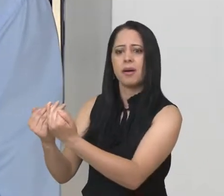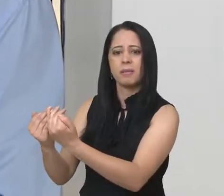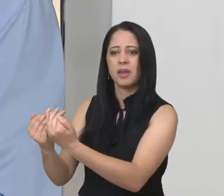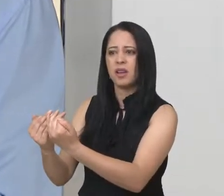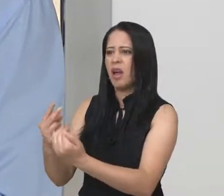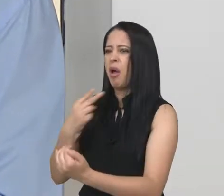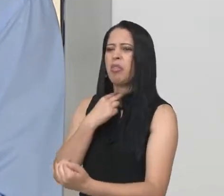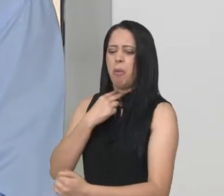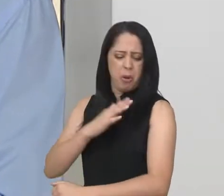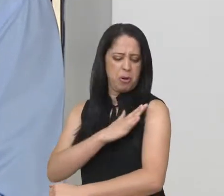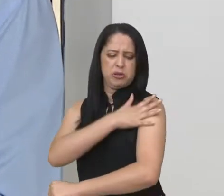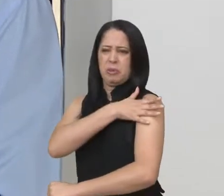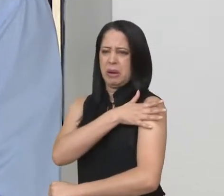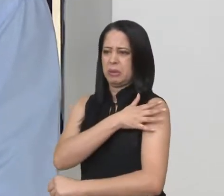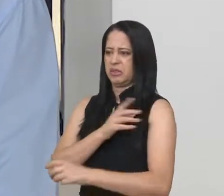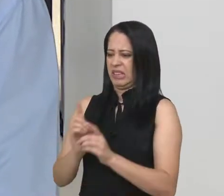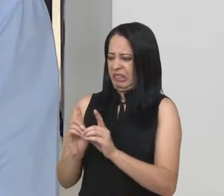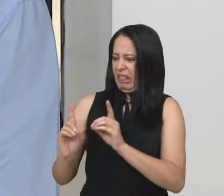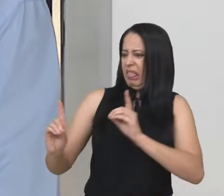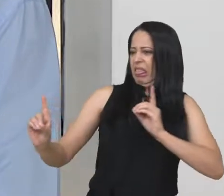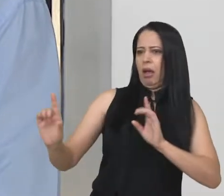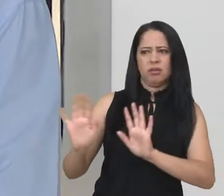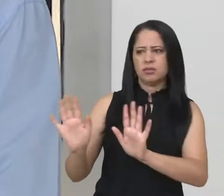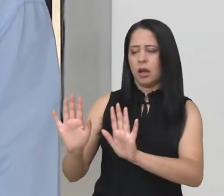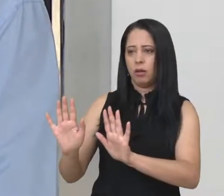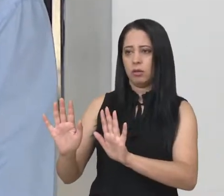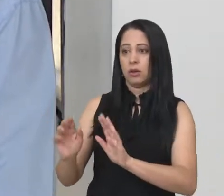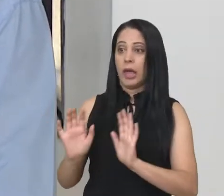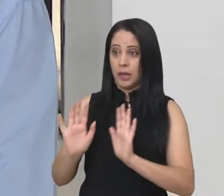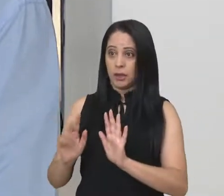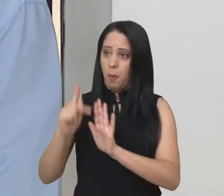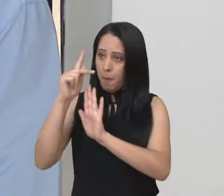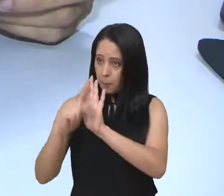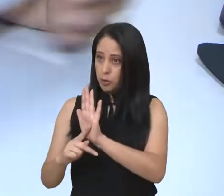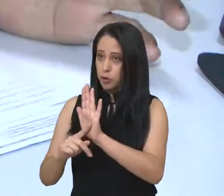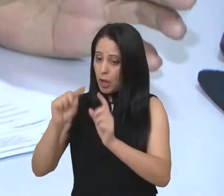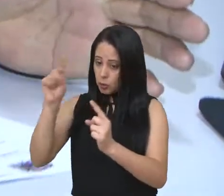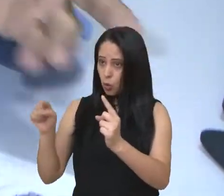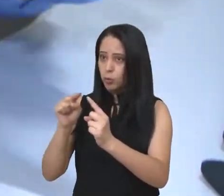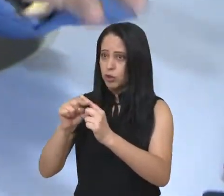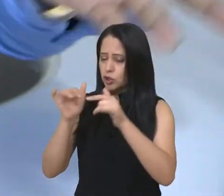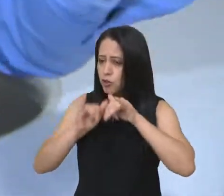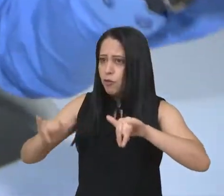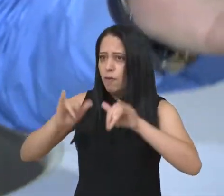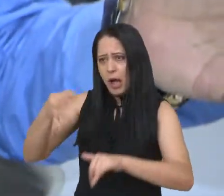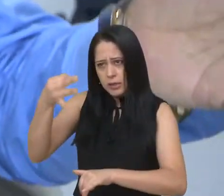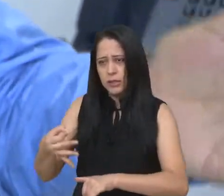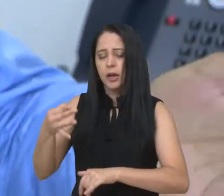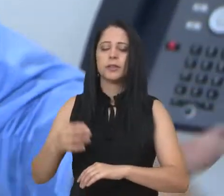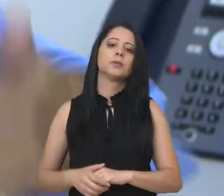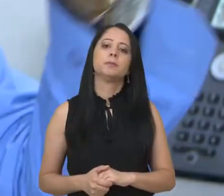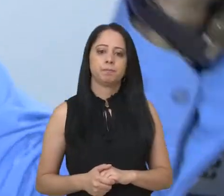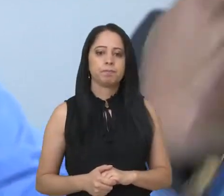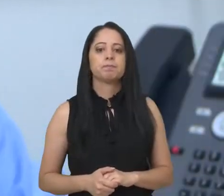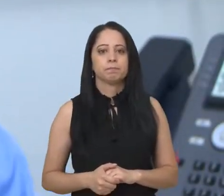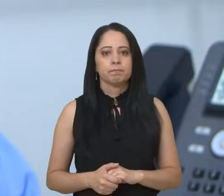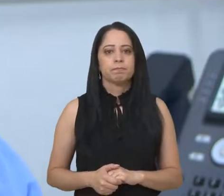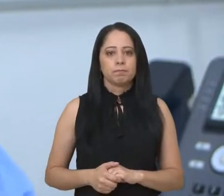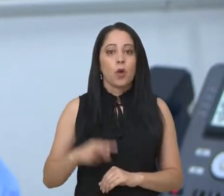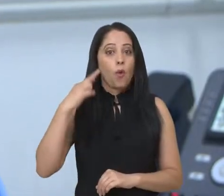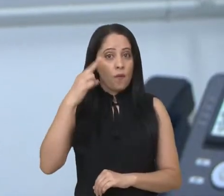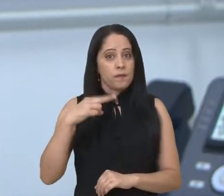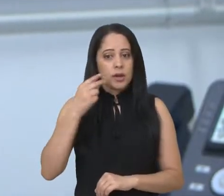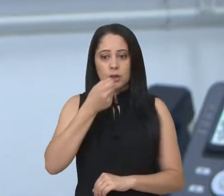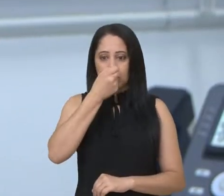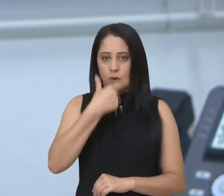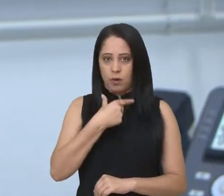família. Não pode ter preconceito. Então esse projeto foi criado para isso. E o vereador Roberto do Eleven garante que a Câmara